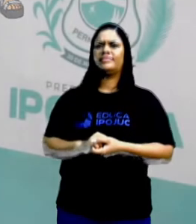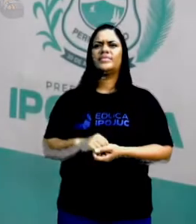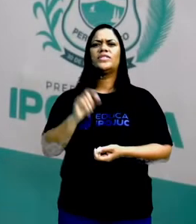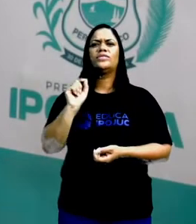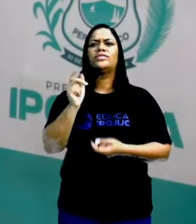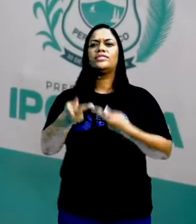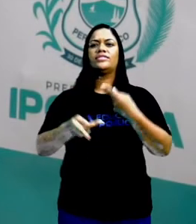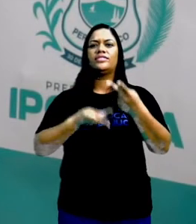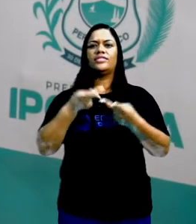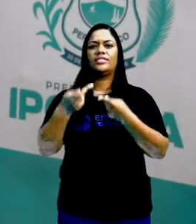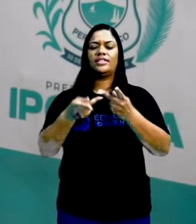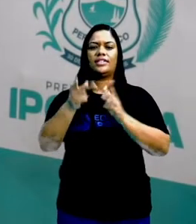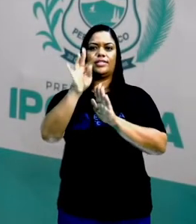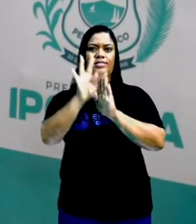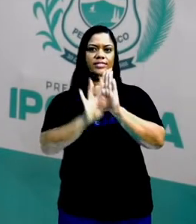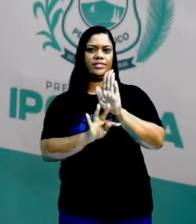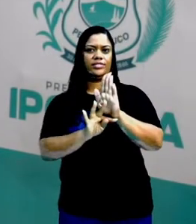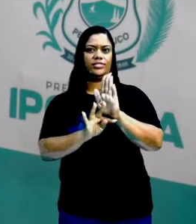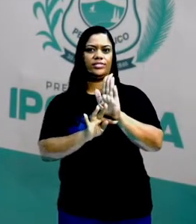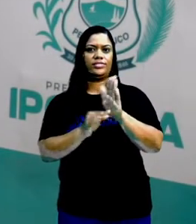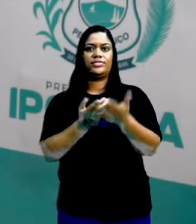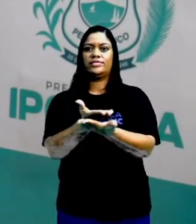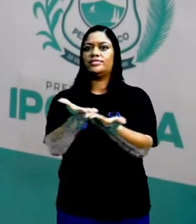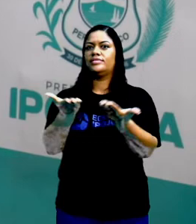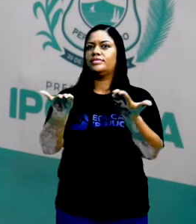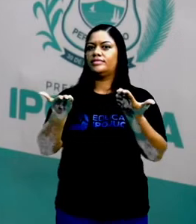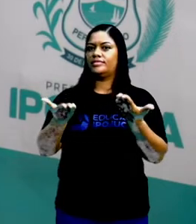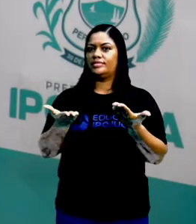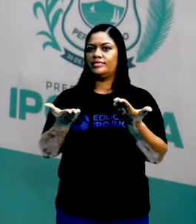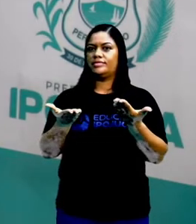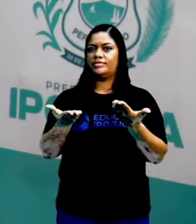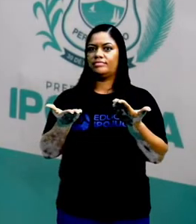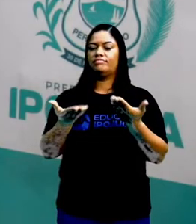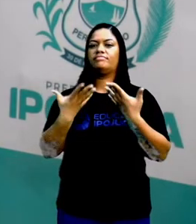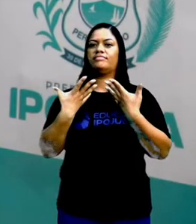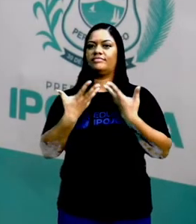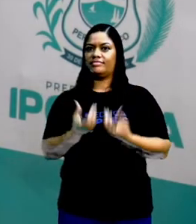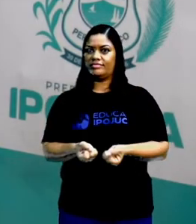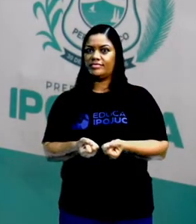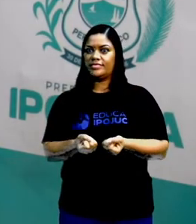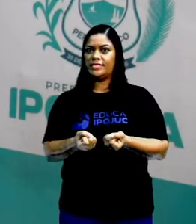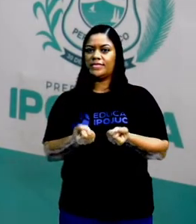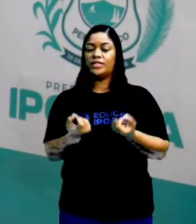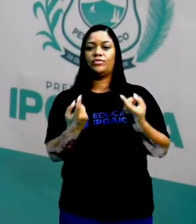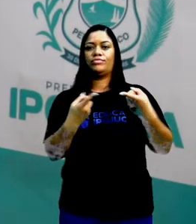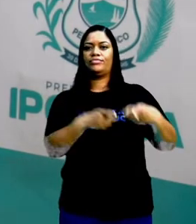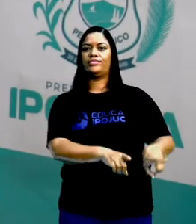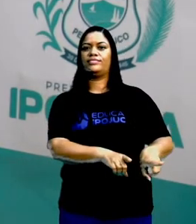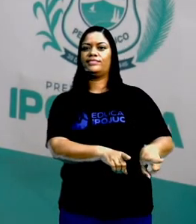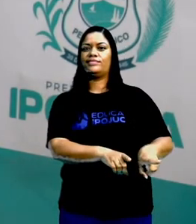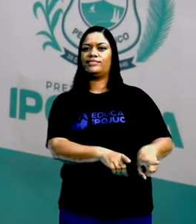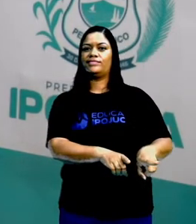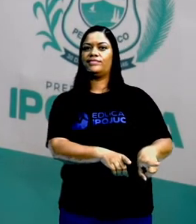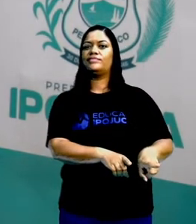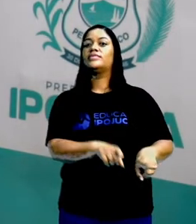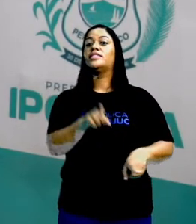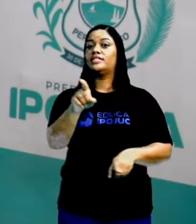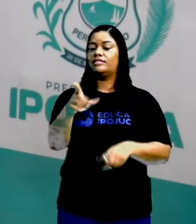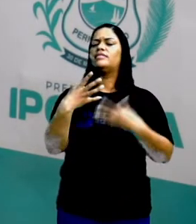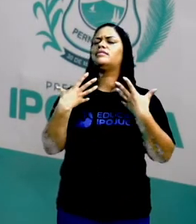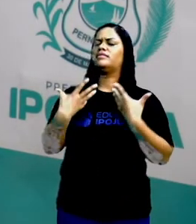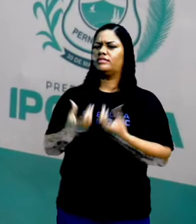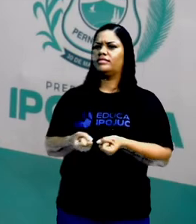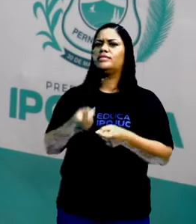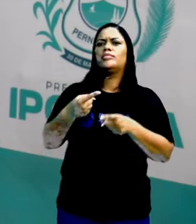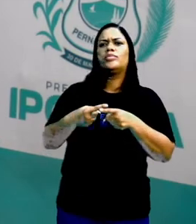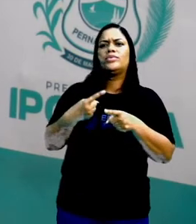foi dito aí no texto? Você concorda ou você discorda? Se você concorda,